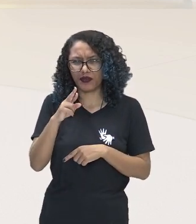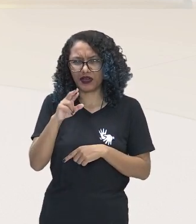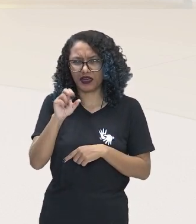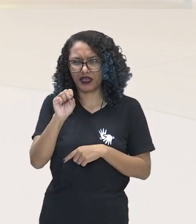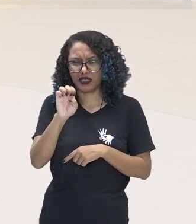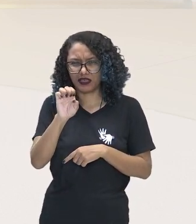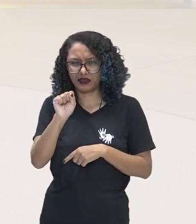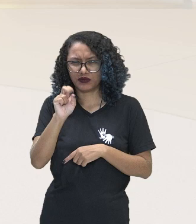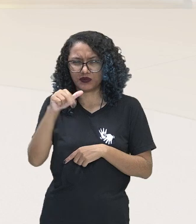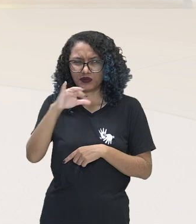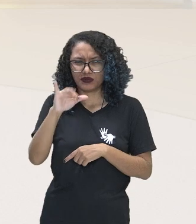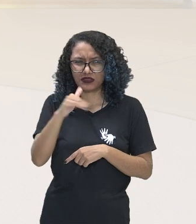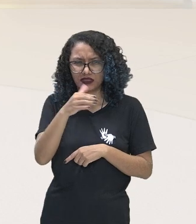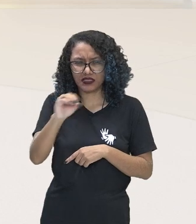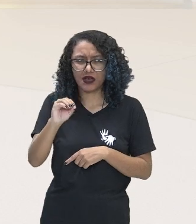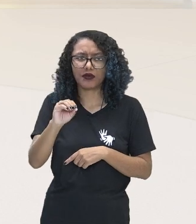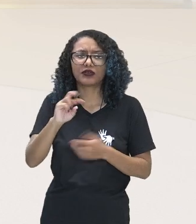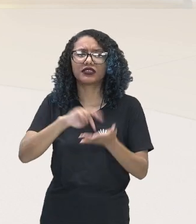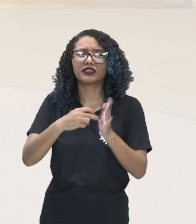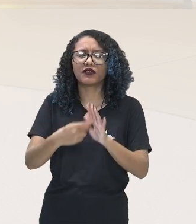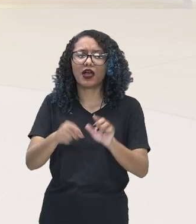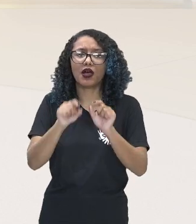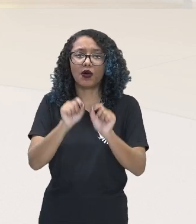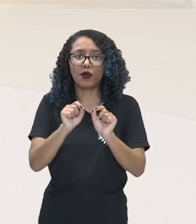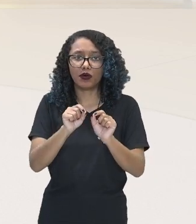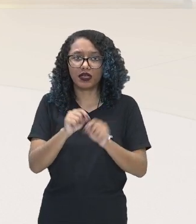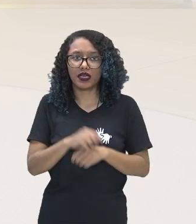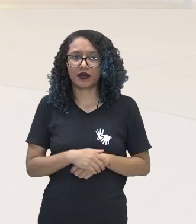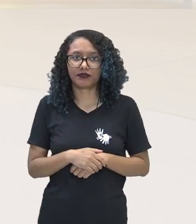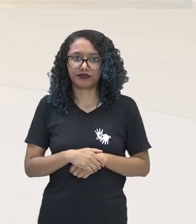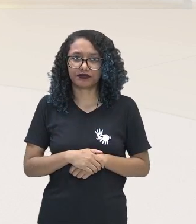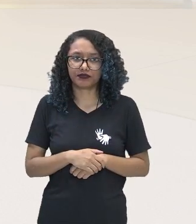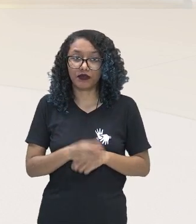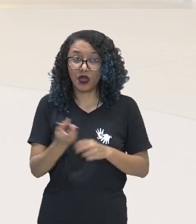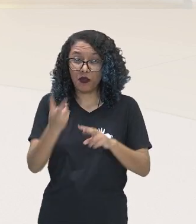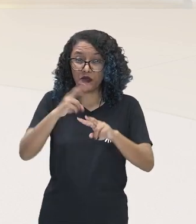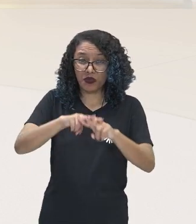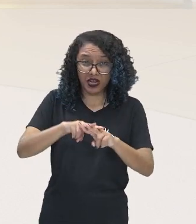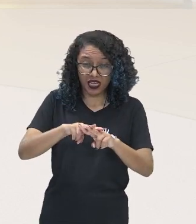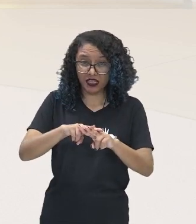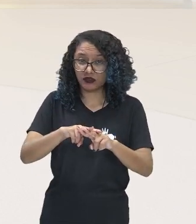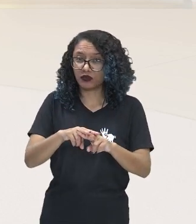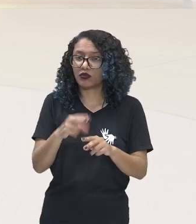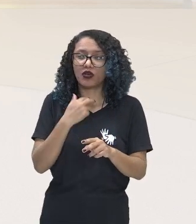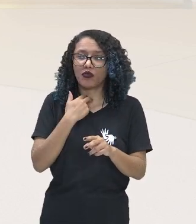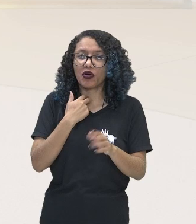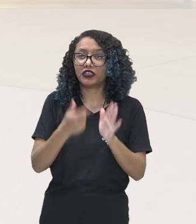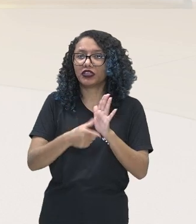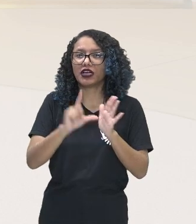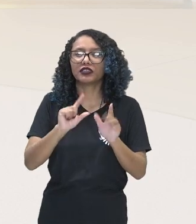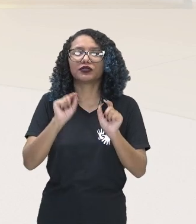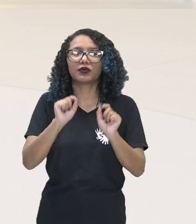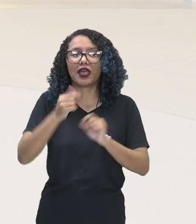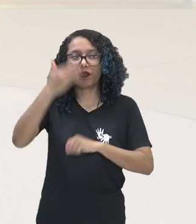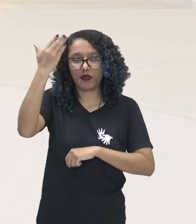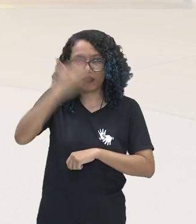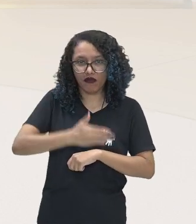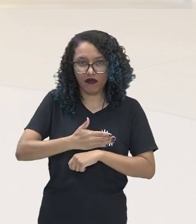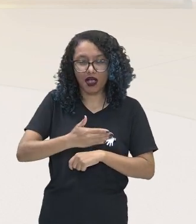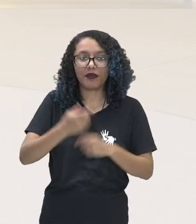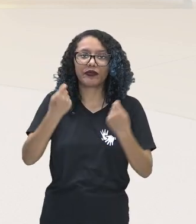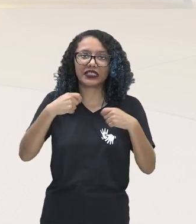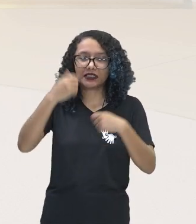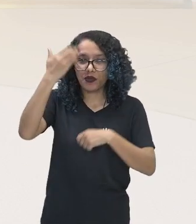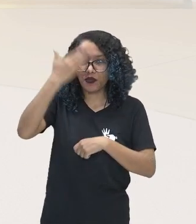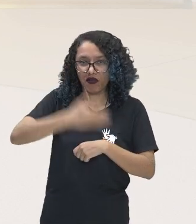condenado sem prévia condenação, provas, né, de que a pessoa tem culpa, né,